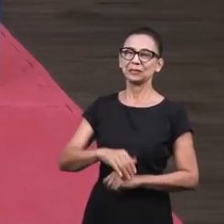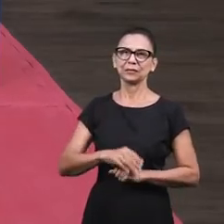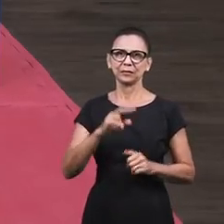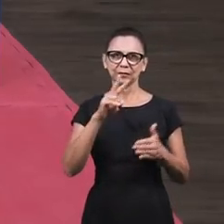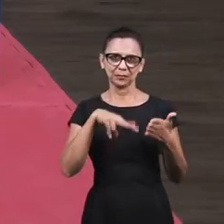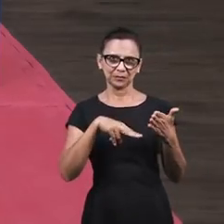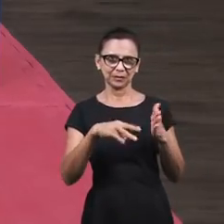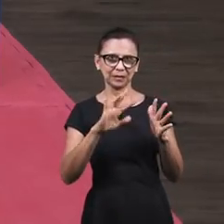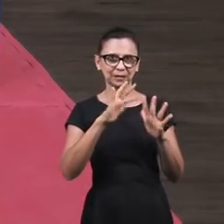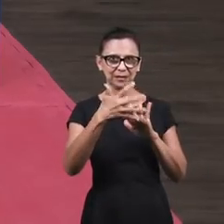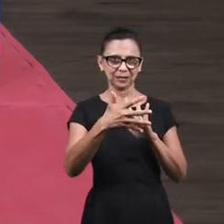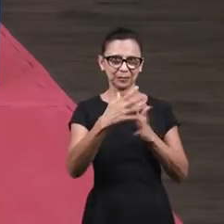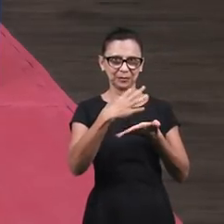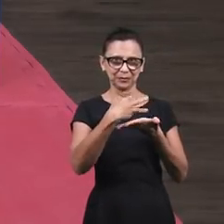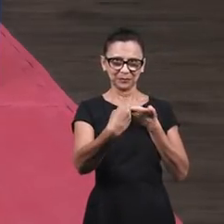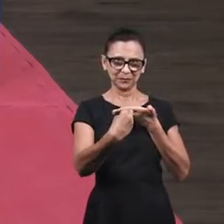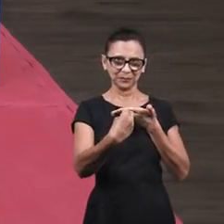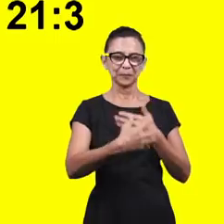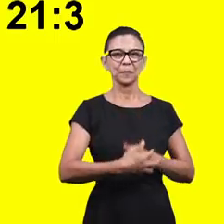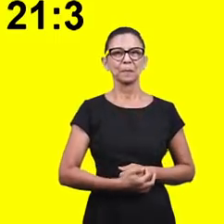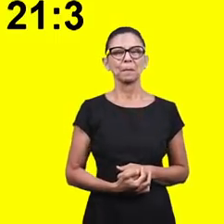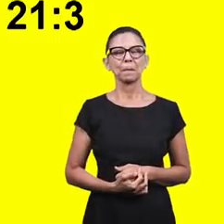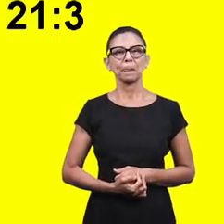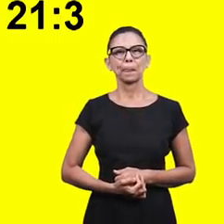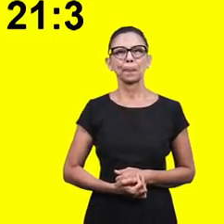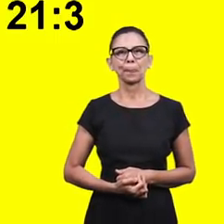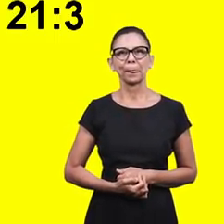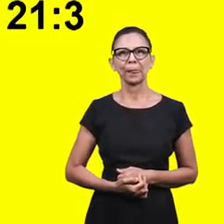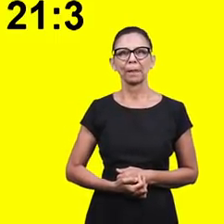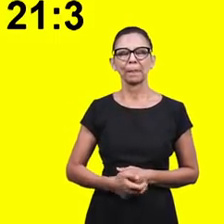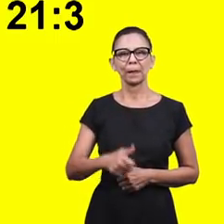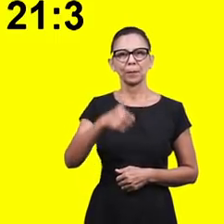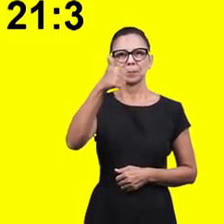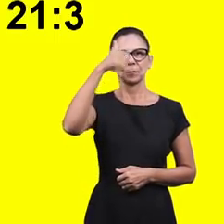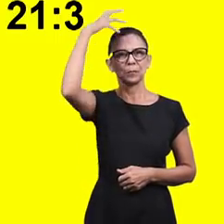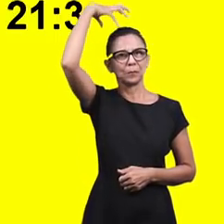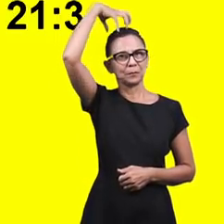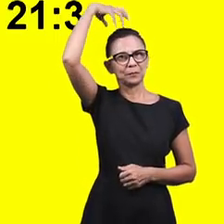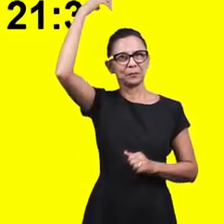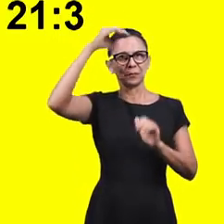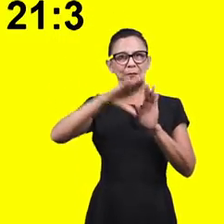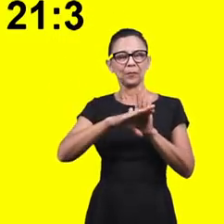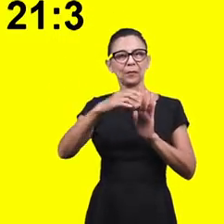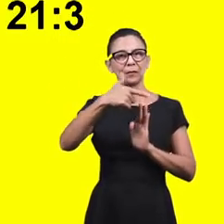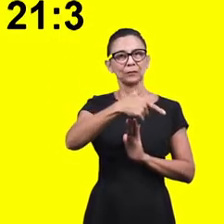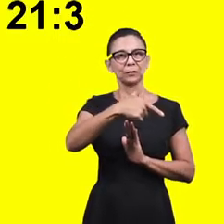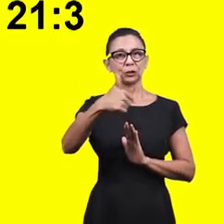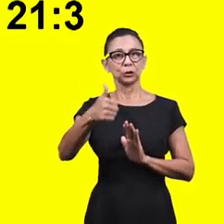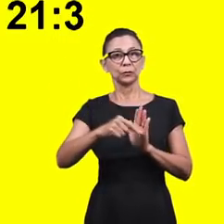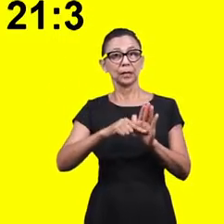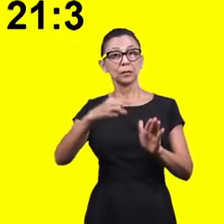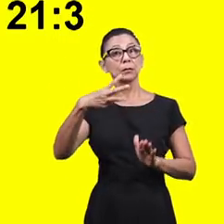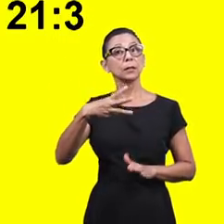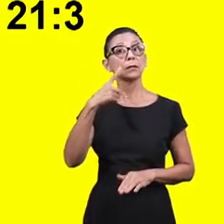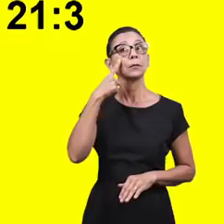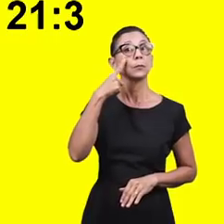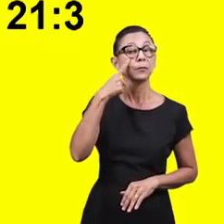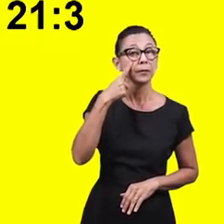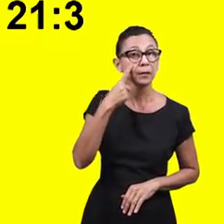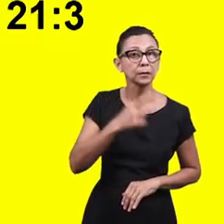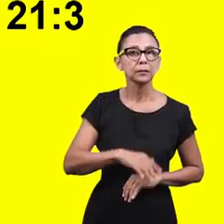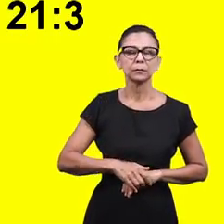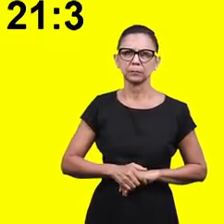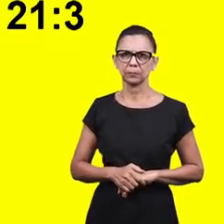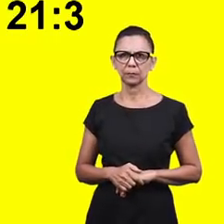vamos lesão tô com a tia e em primeiro Reis no capítulo 21 verso 3